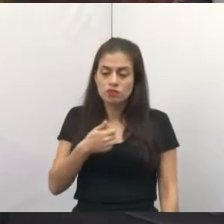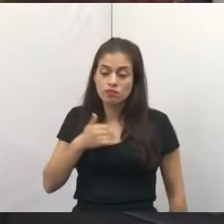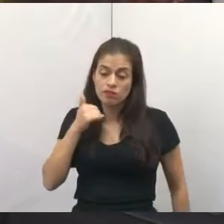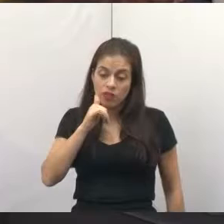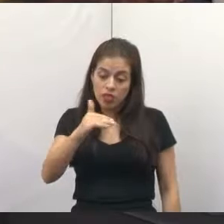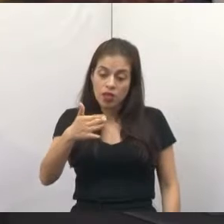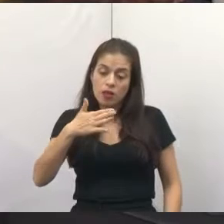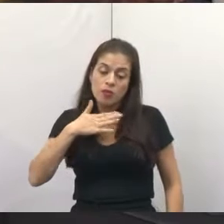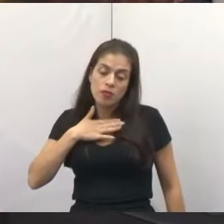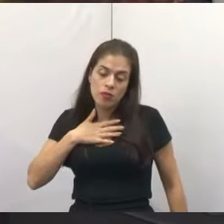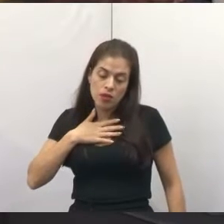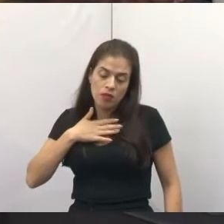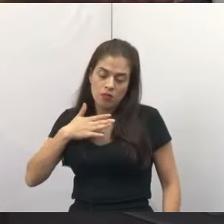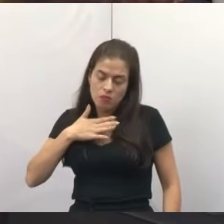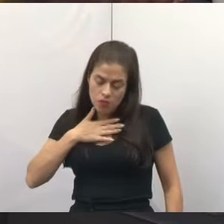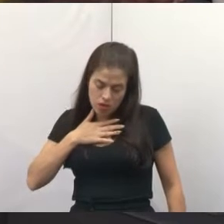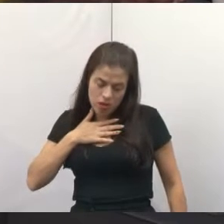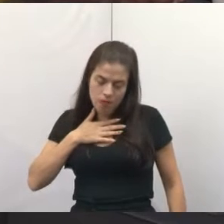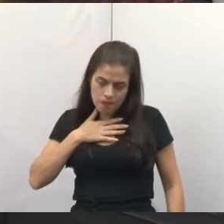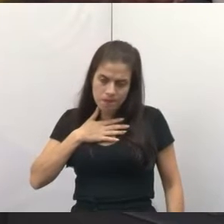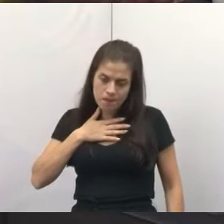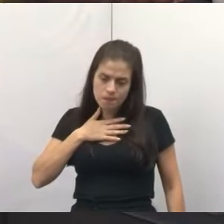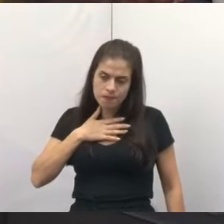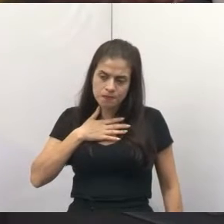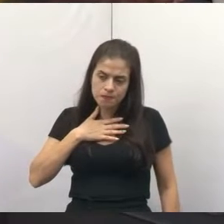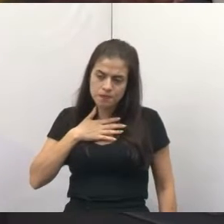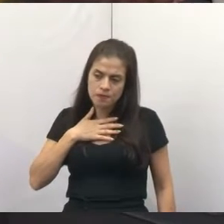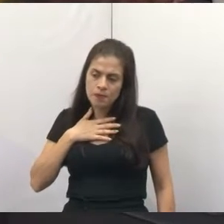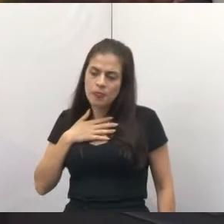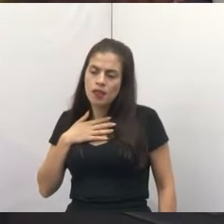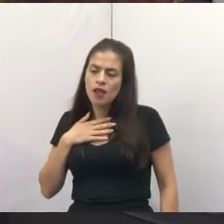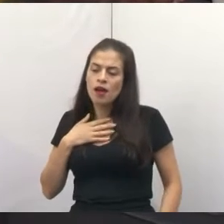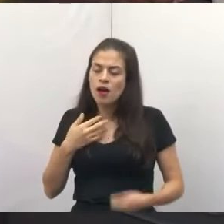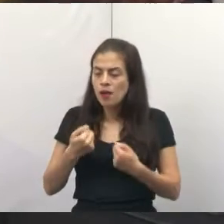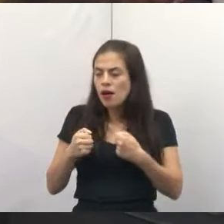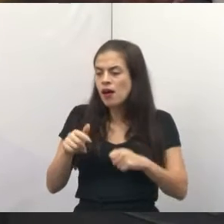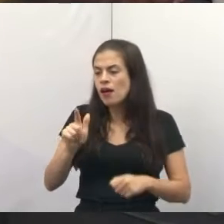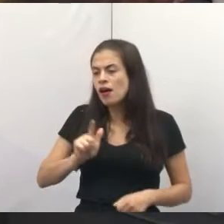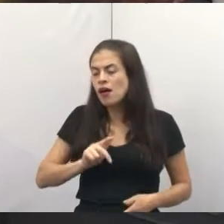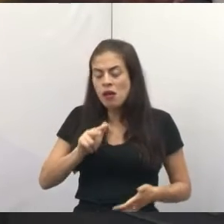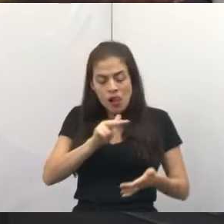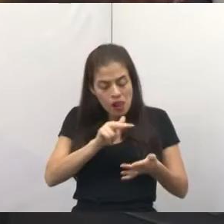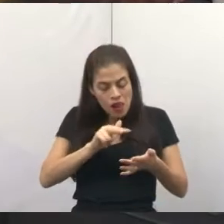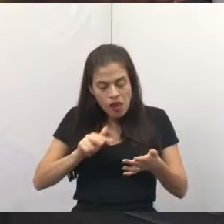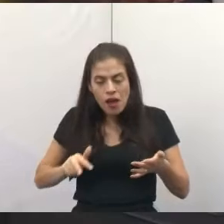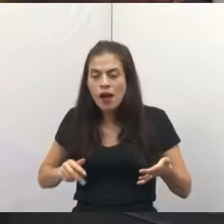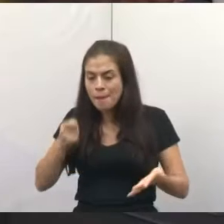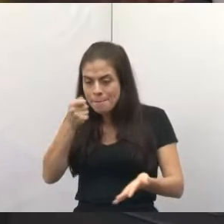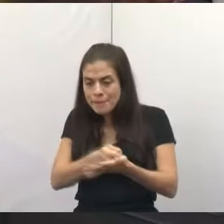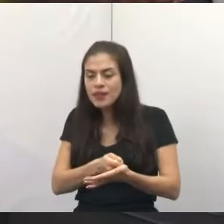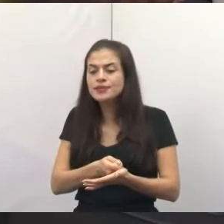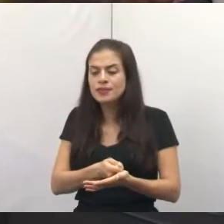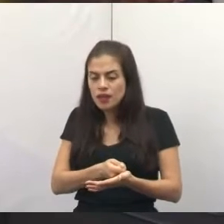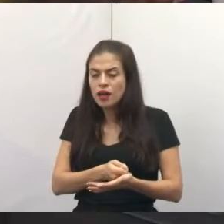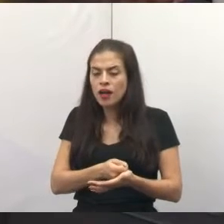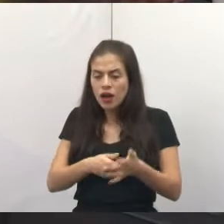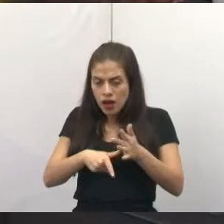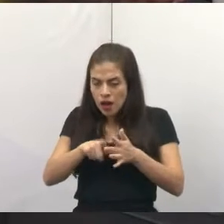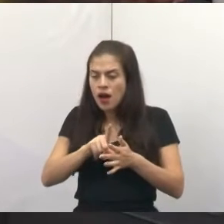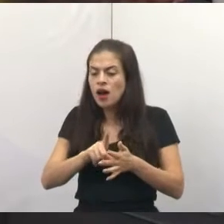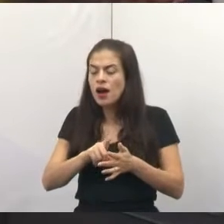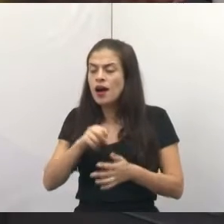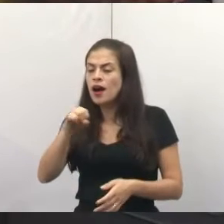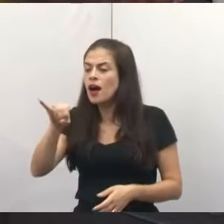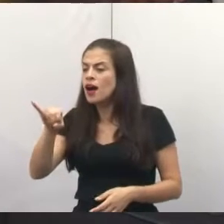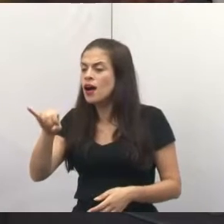não me interessam os outros vereadores, eu trabalho por mim. Eu teria que ter a obrigação de ler esse projeto antes. Como eu não li,